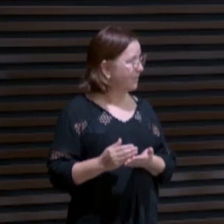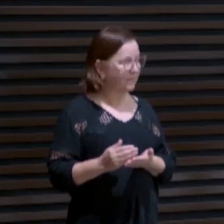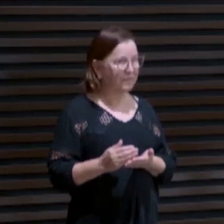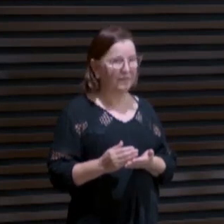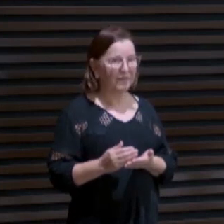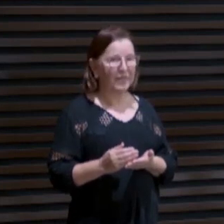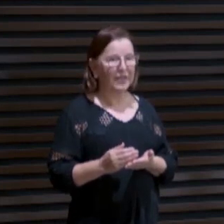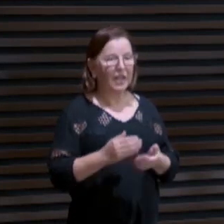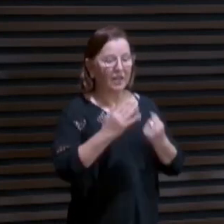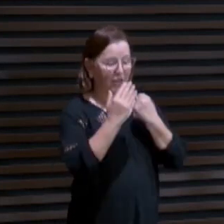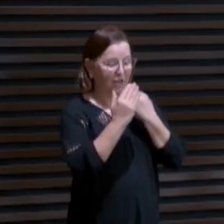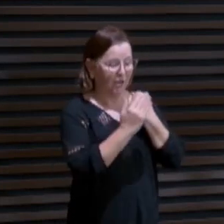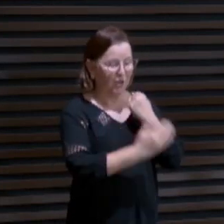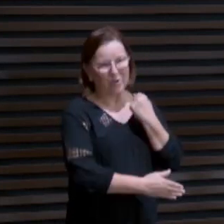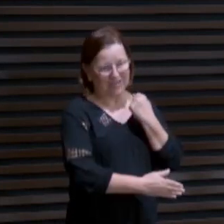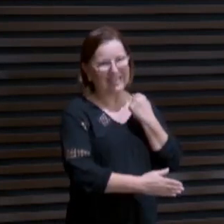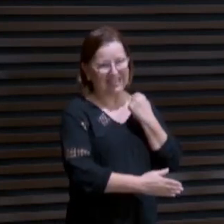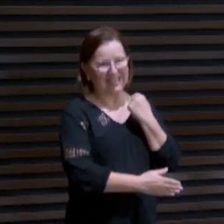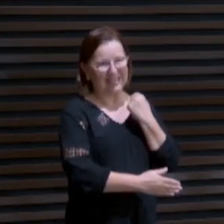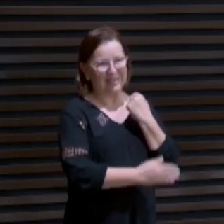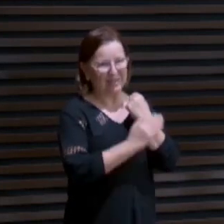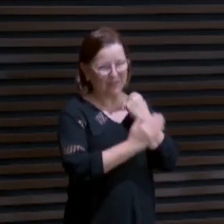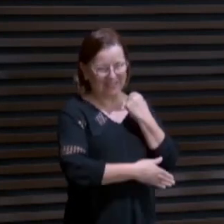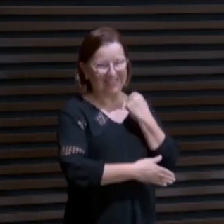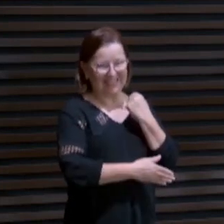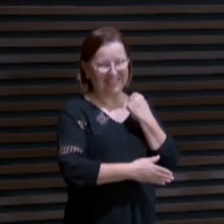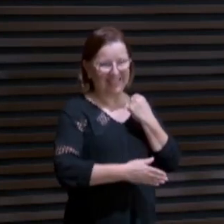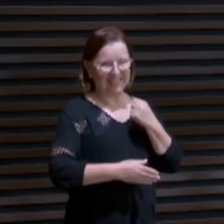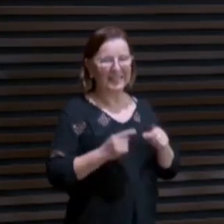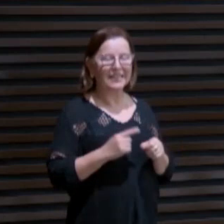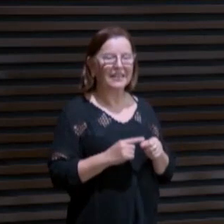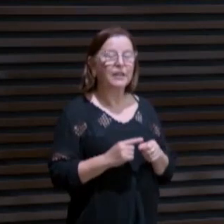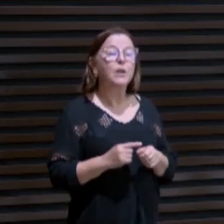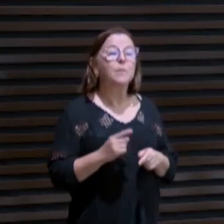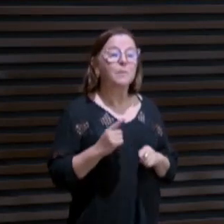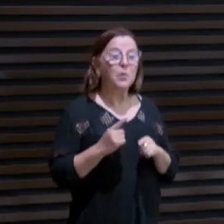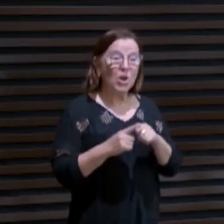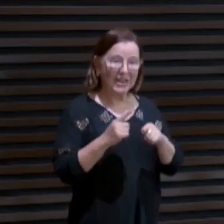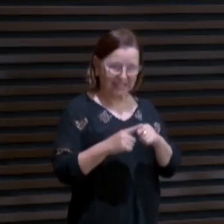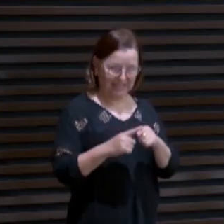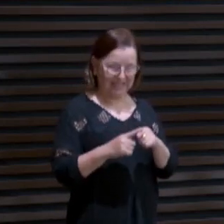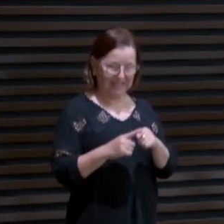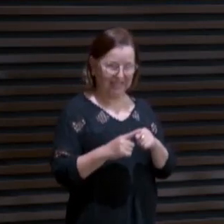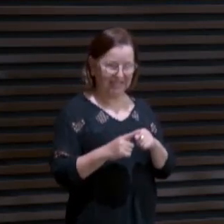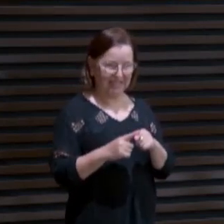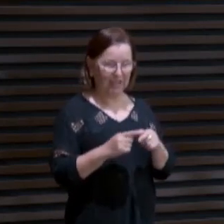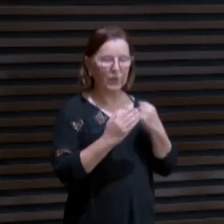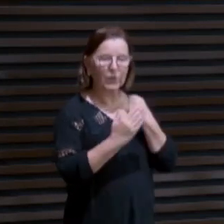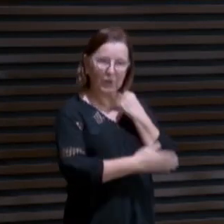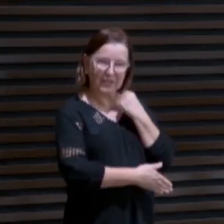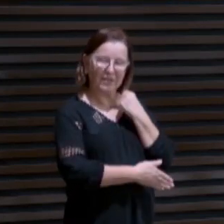condenar, a bater forte. Por que ele increpou? Mudaram de